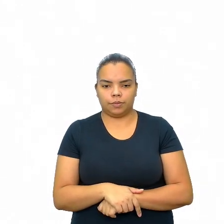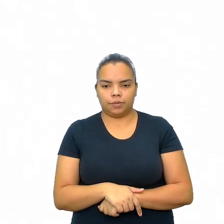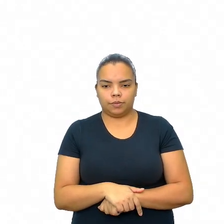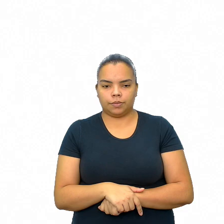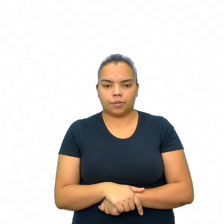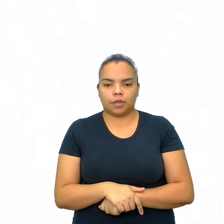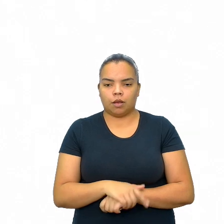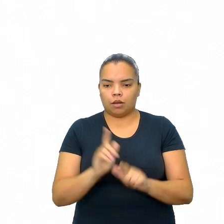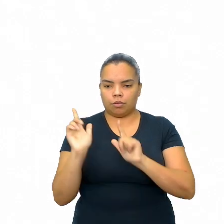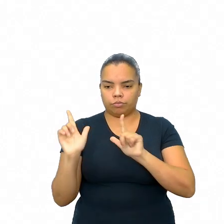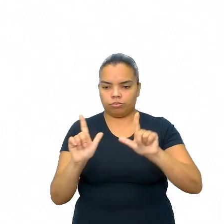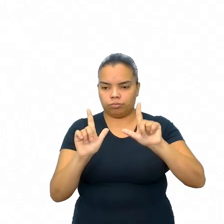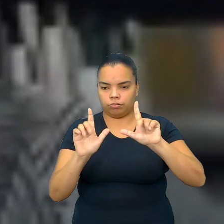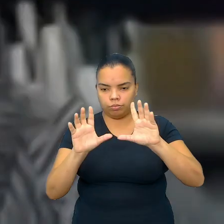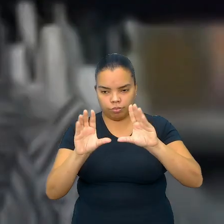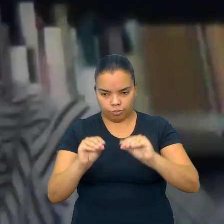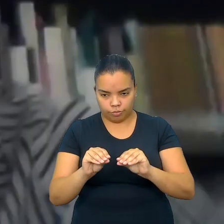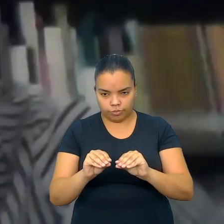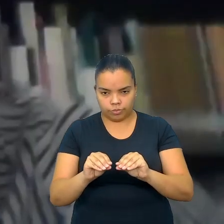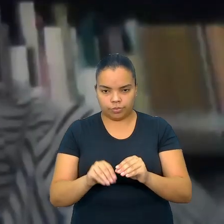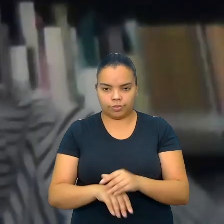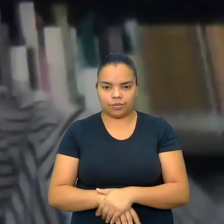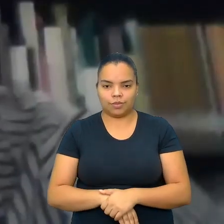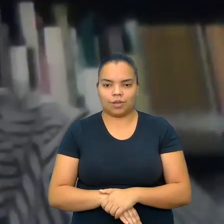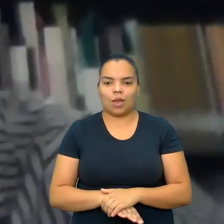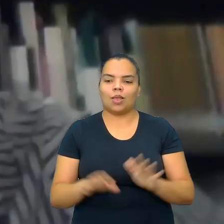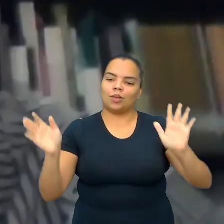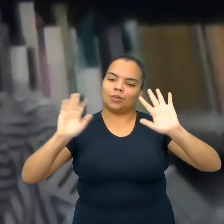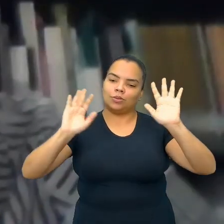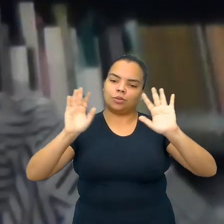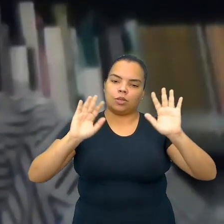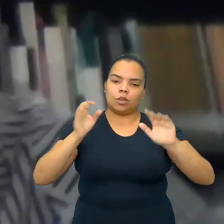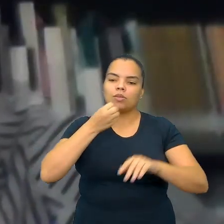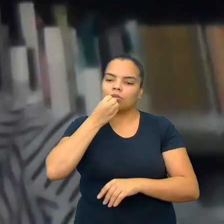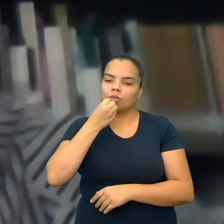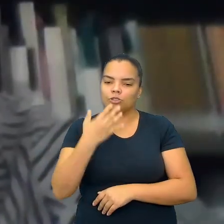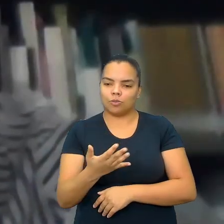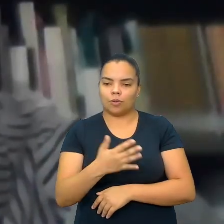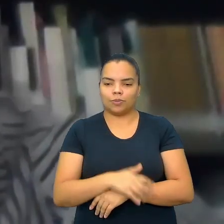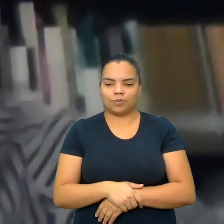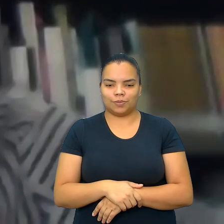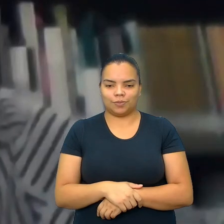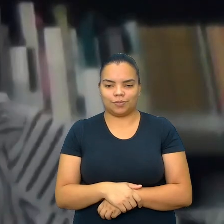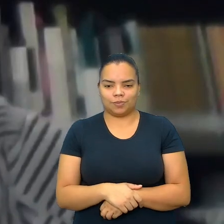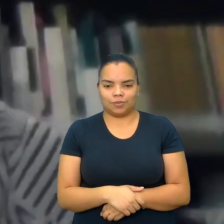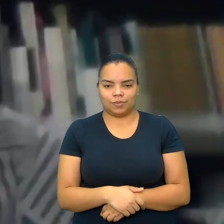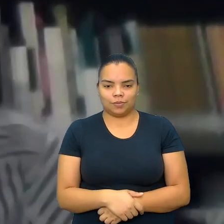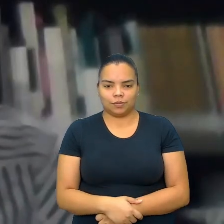tela. Tudo de bom para vocês. Tchau, tchau.